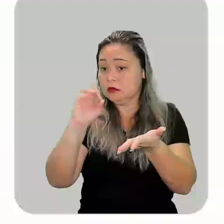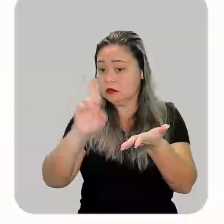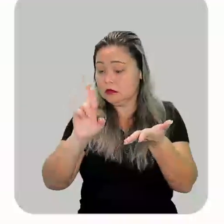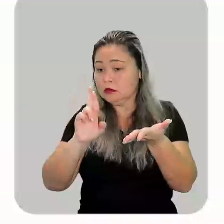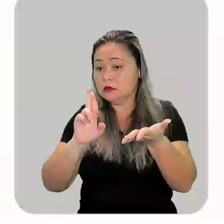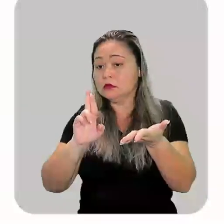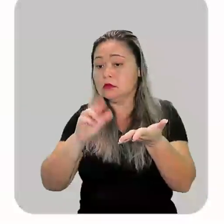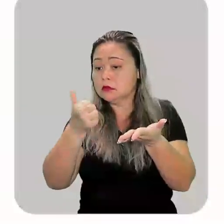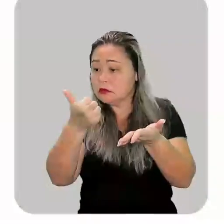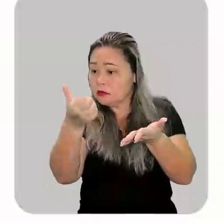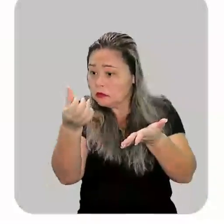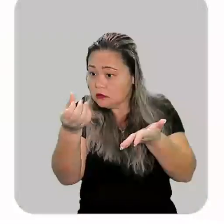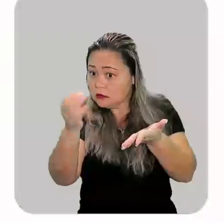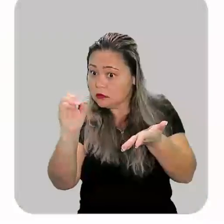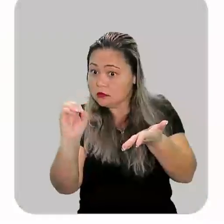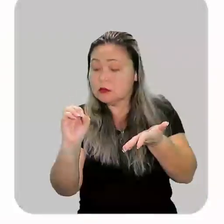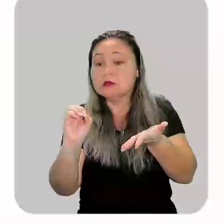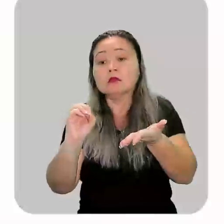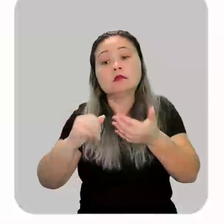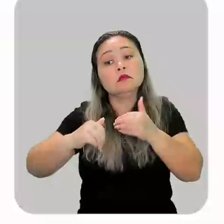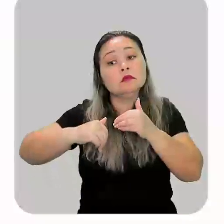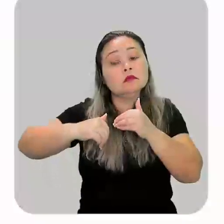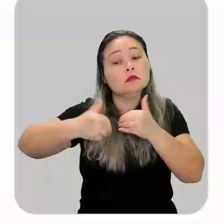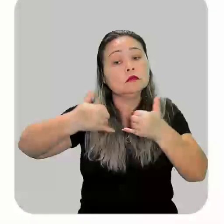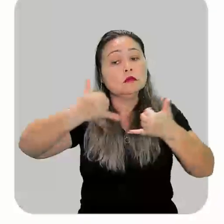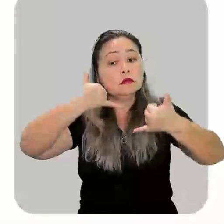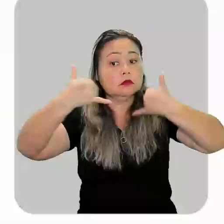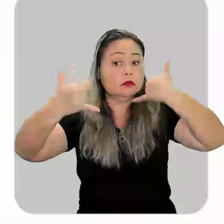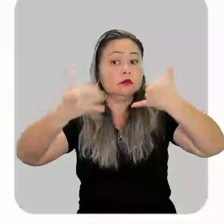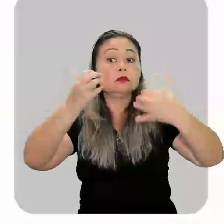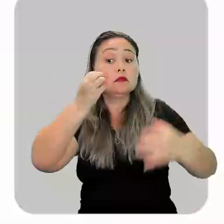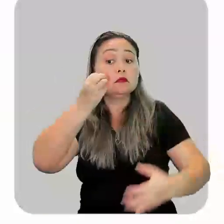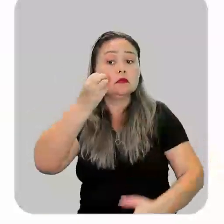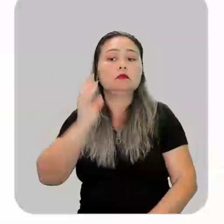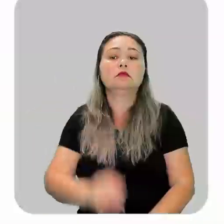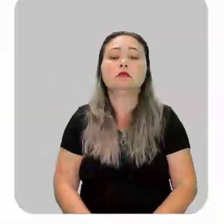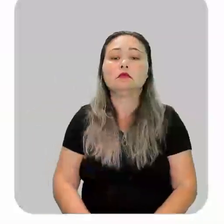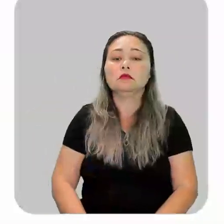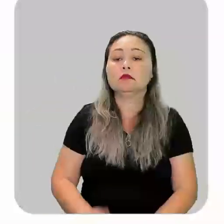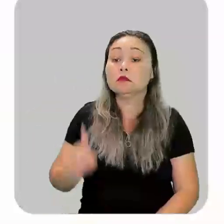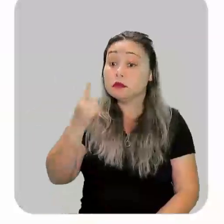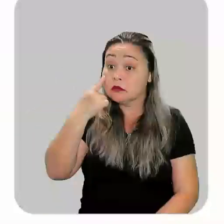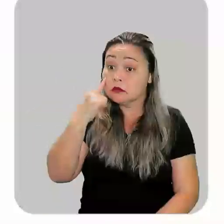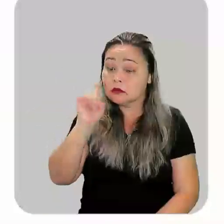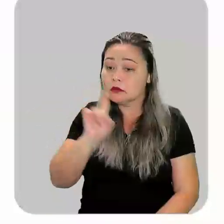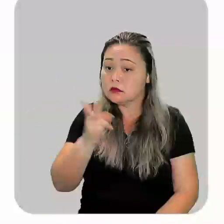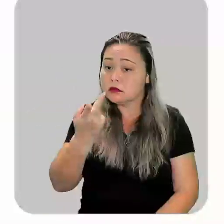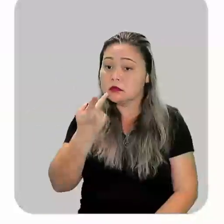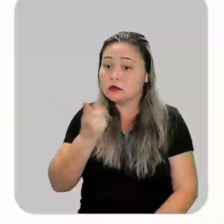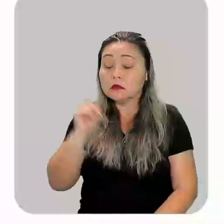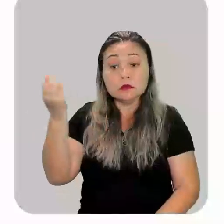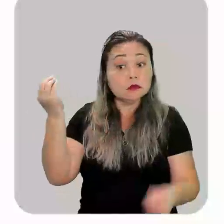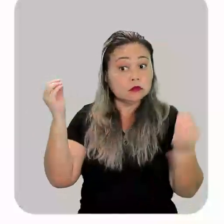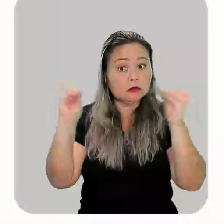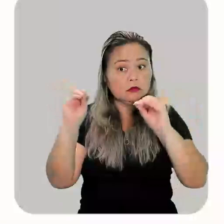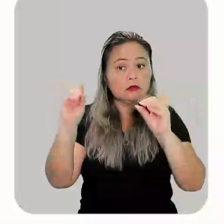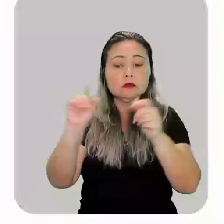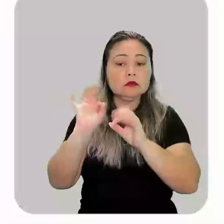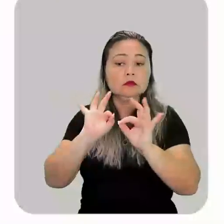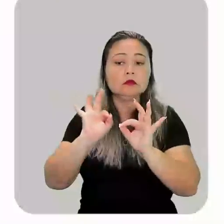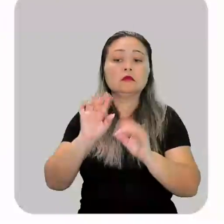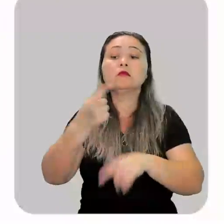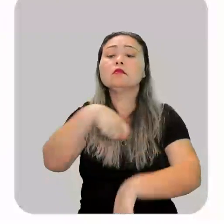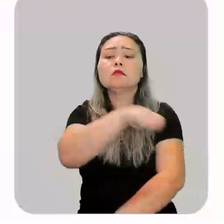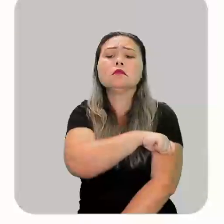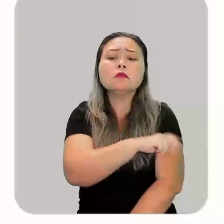certeza, 160 foi para ligações de celulares, né? Tá e vendo? agora? Olha só, ele não falou isso aí na questão, né? Não falou. Mas